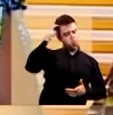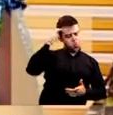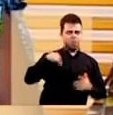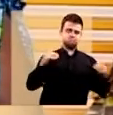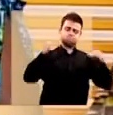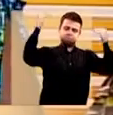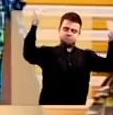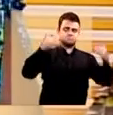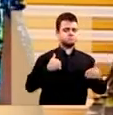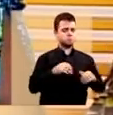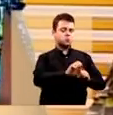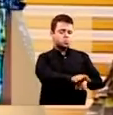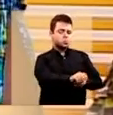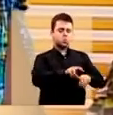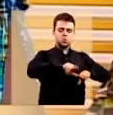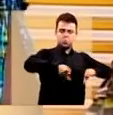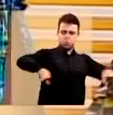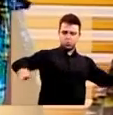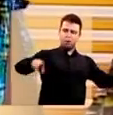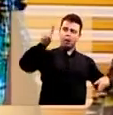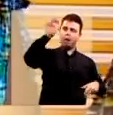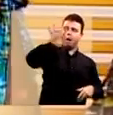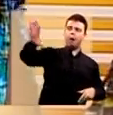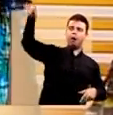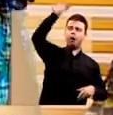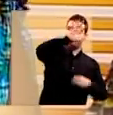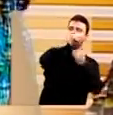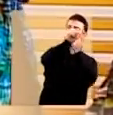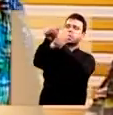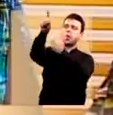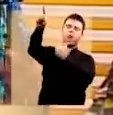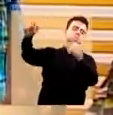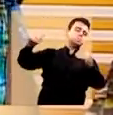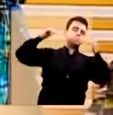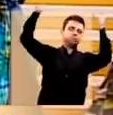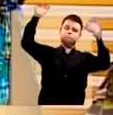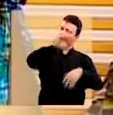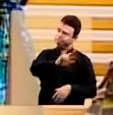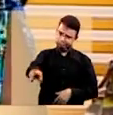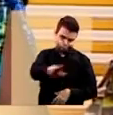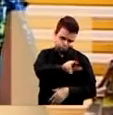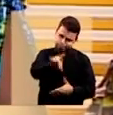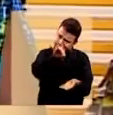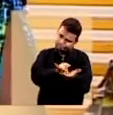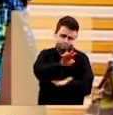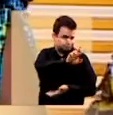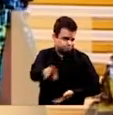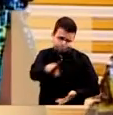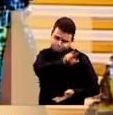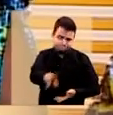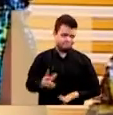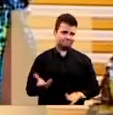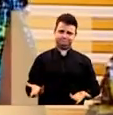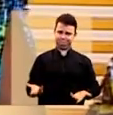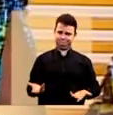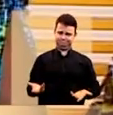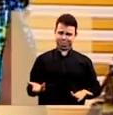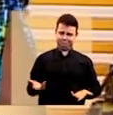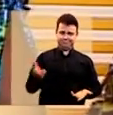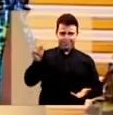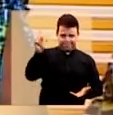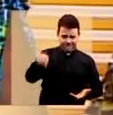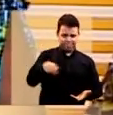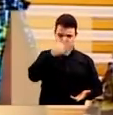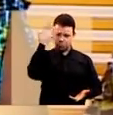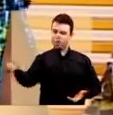é superior, que a educação é superior, que tudo que vem da matriz eurocêntrica é superior, quando na verdade não é. Então não é simplesmente colocar